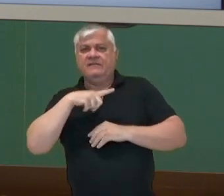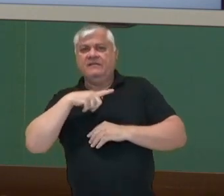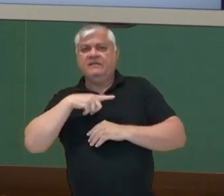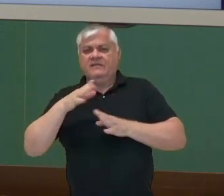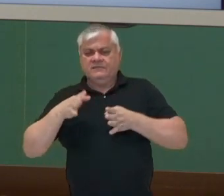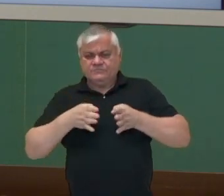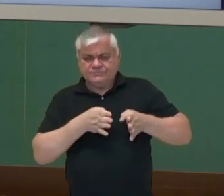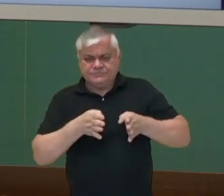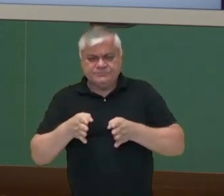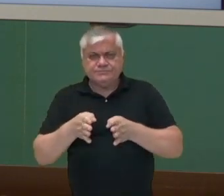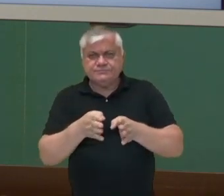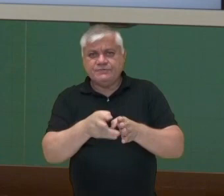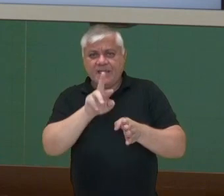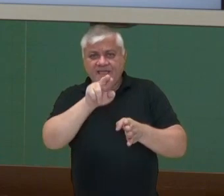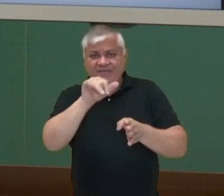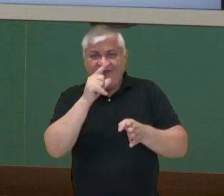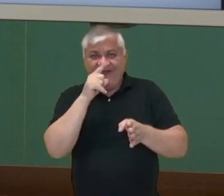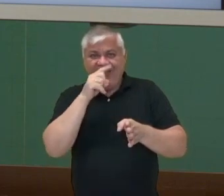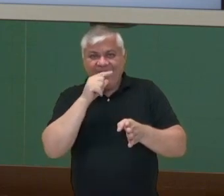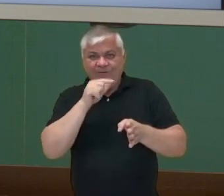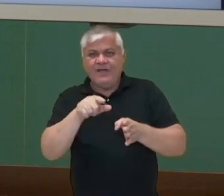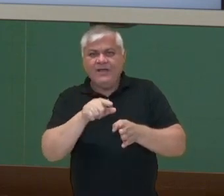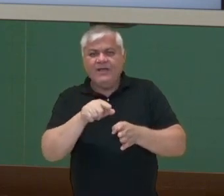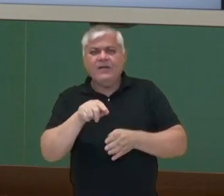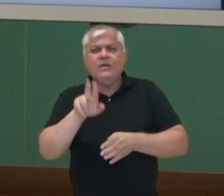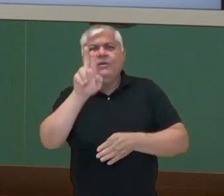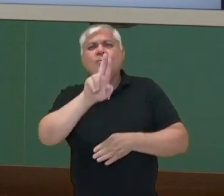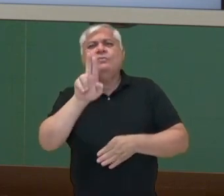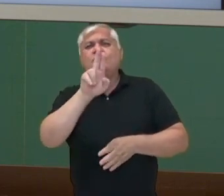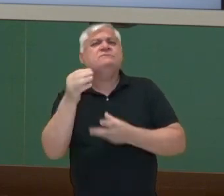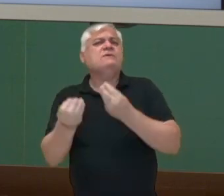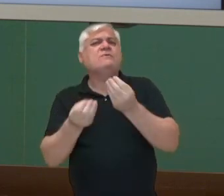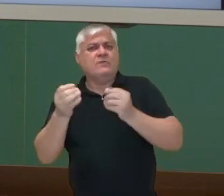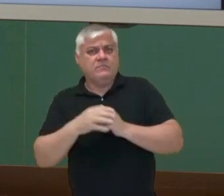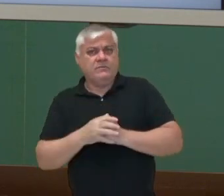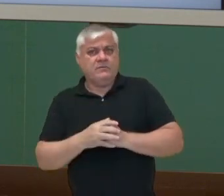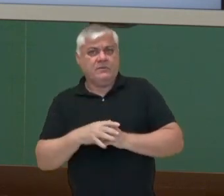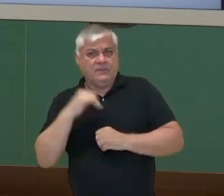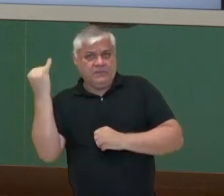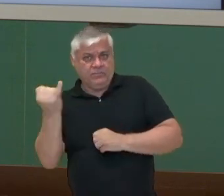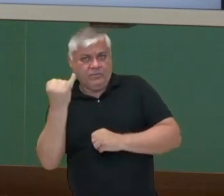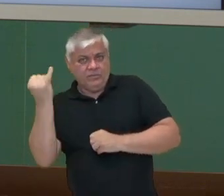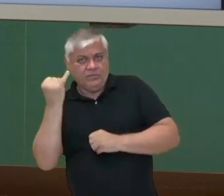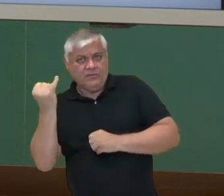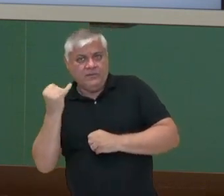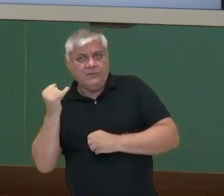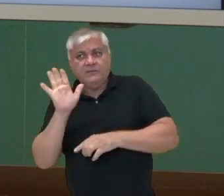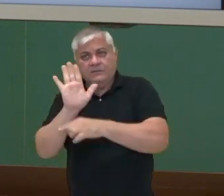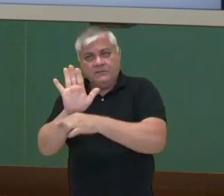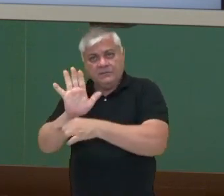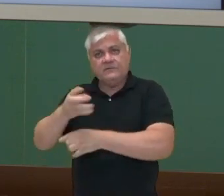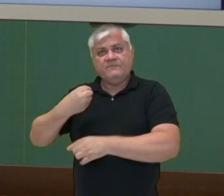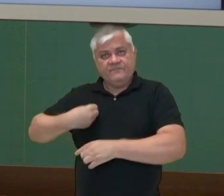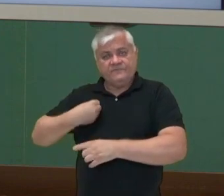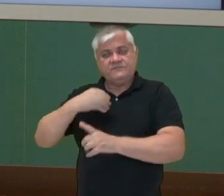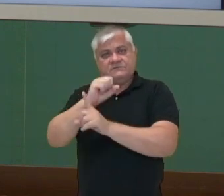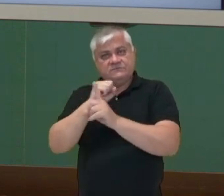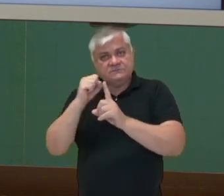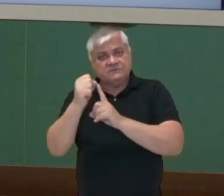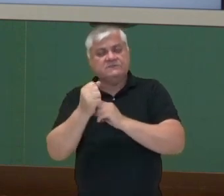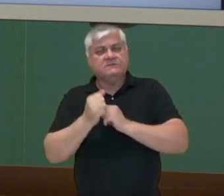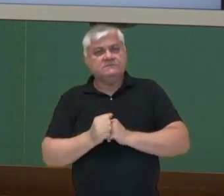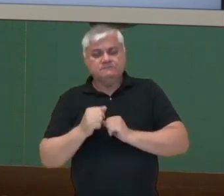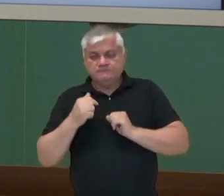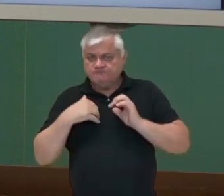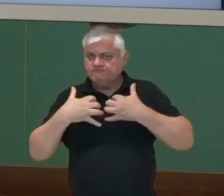o recurso que ele disponibiliza, que é a água? E qual é a importância dos rios para a vida da sociedade como um todo? Será que paramos